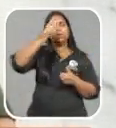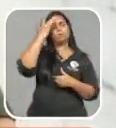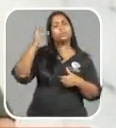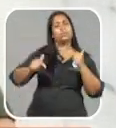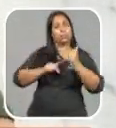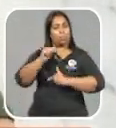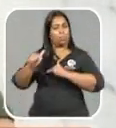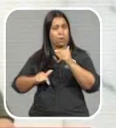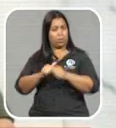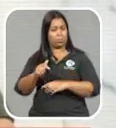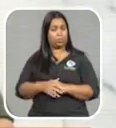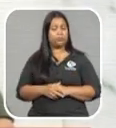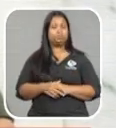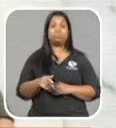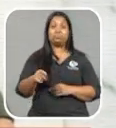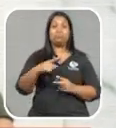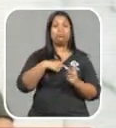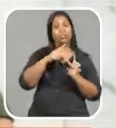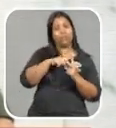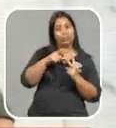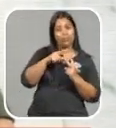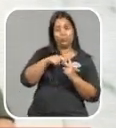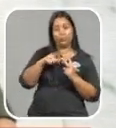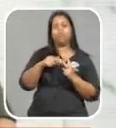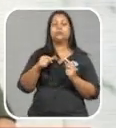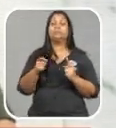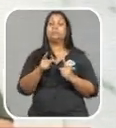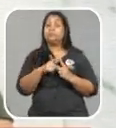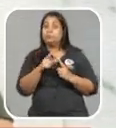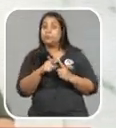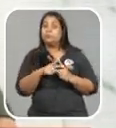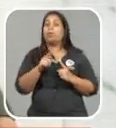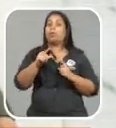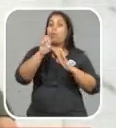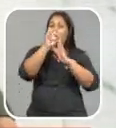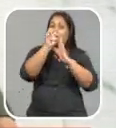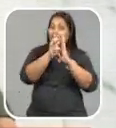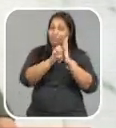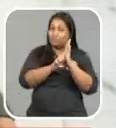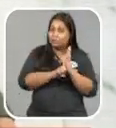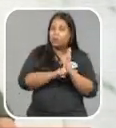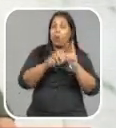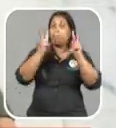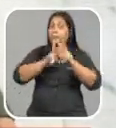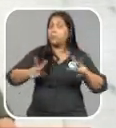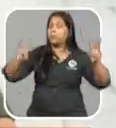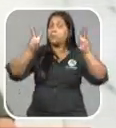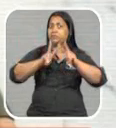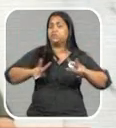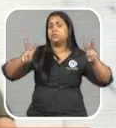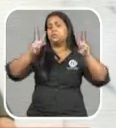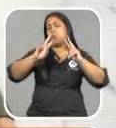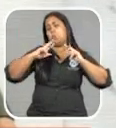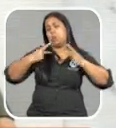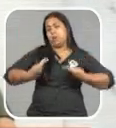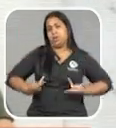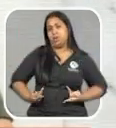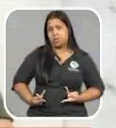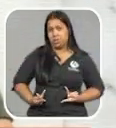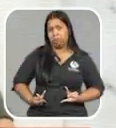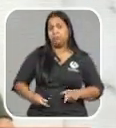isso, a formulação do edital, uma visão muito mais humana e um acompanhamento real dos